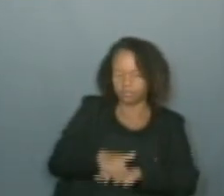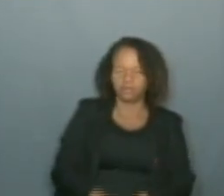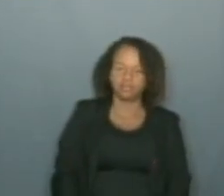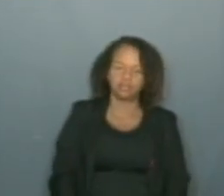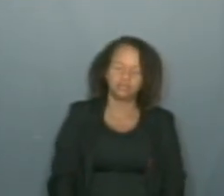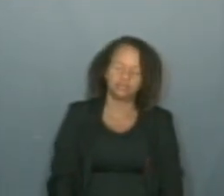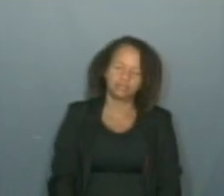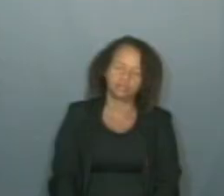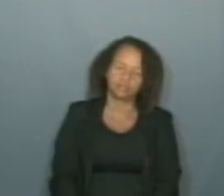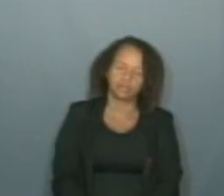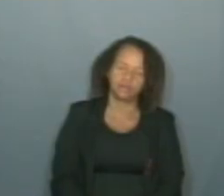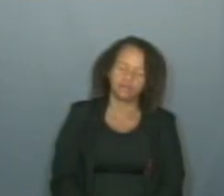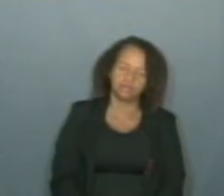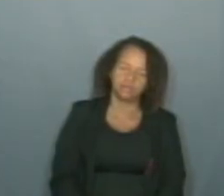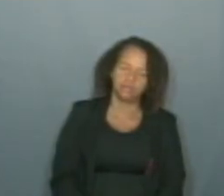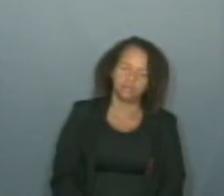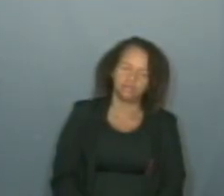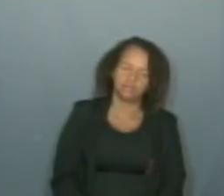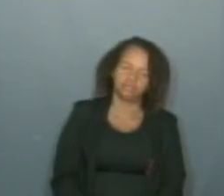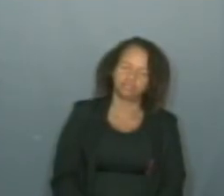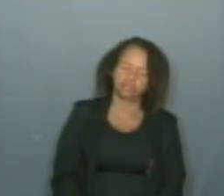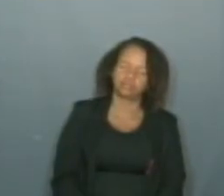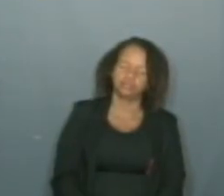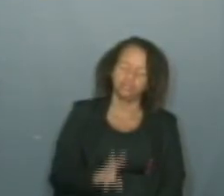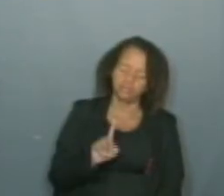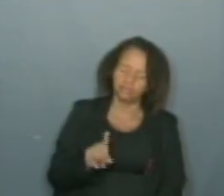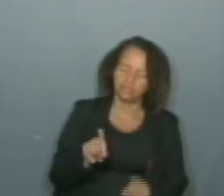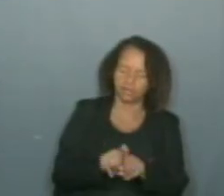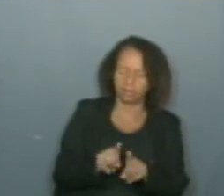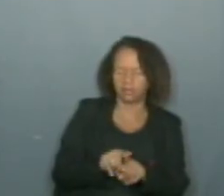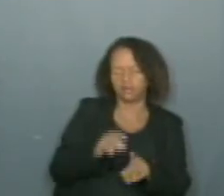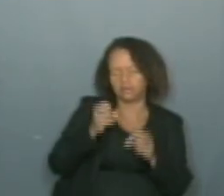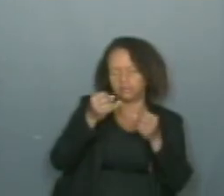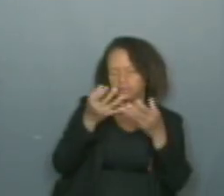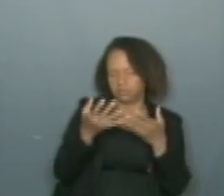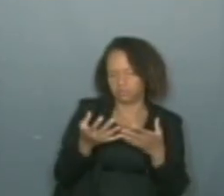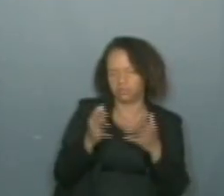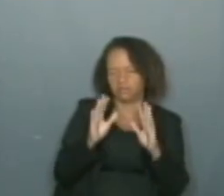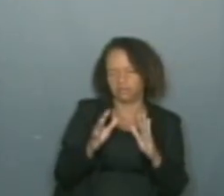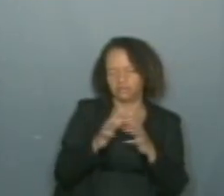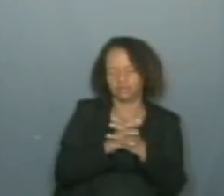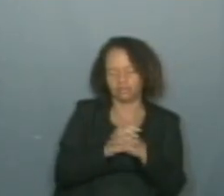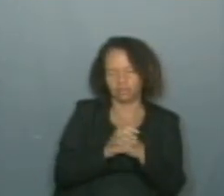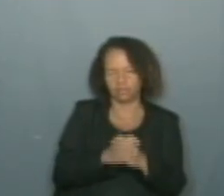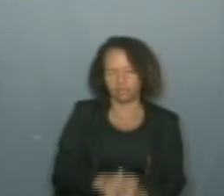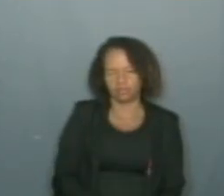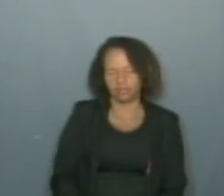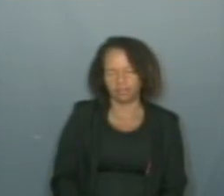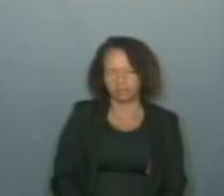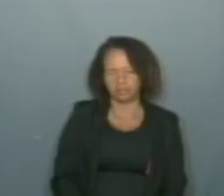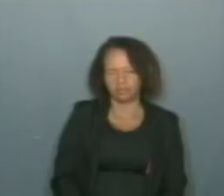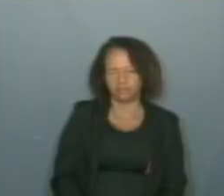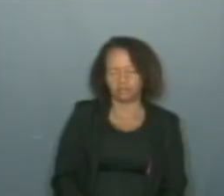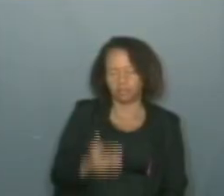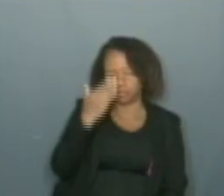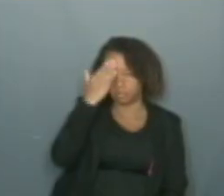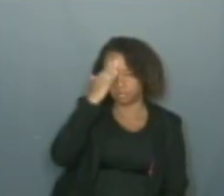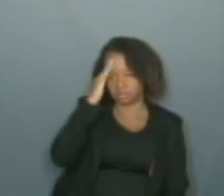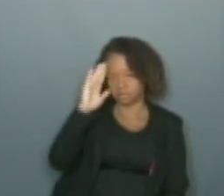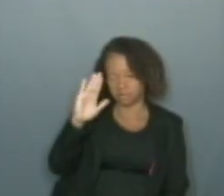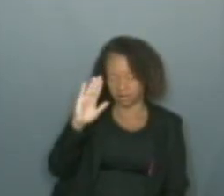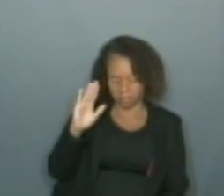rua. Vou fazer o registro daquilo que já disse, presidente. Eu não sei se